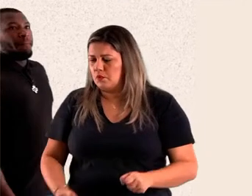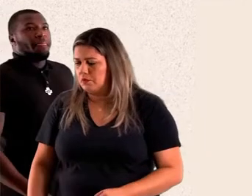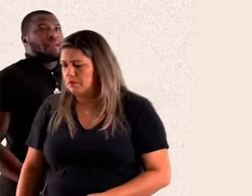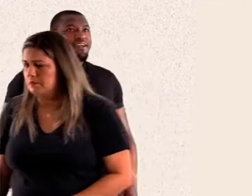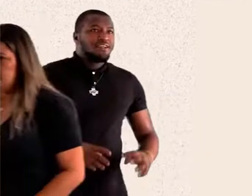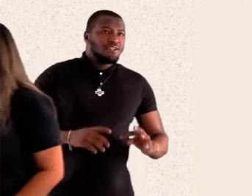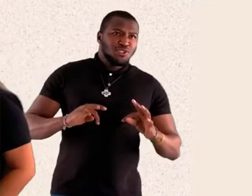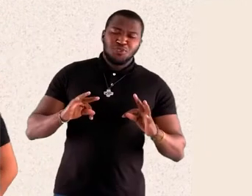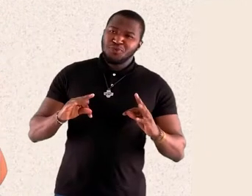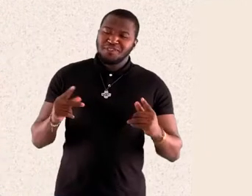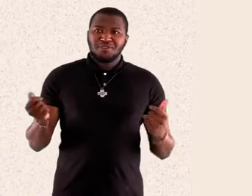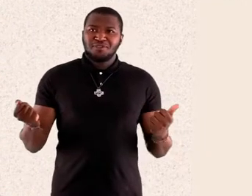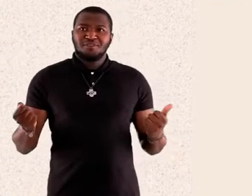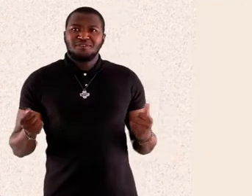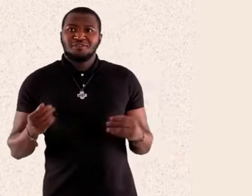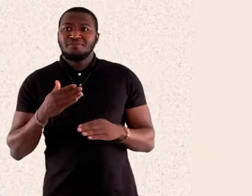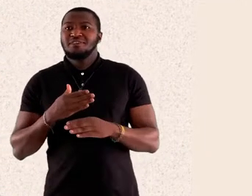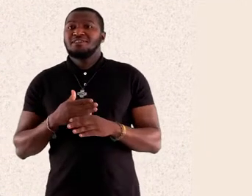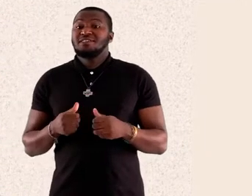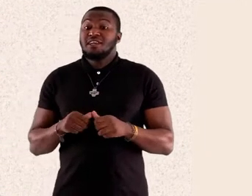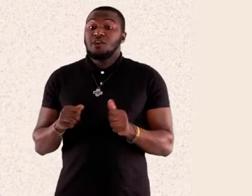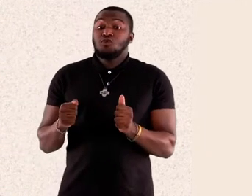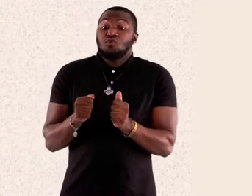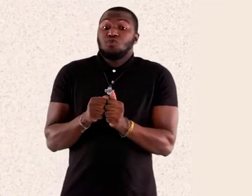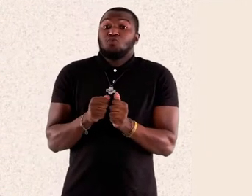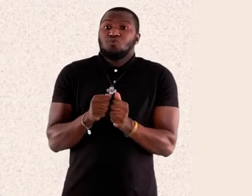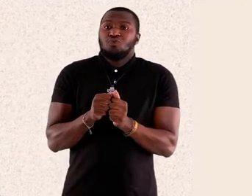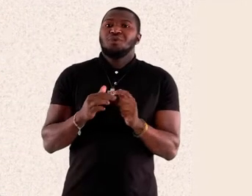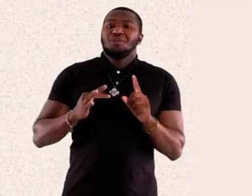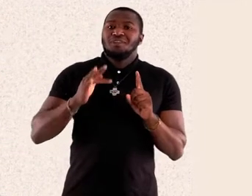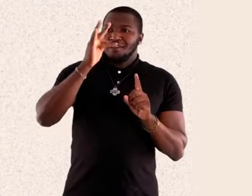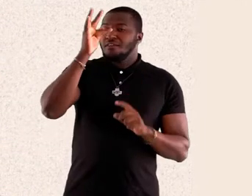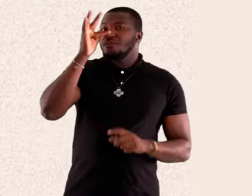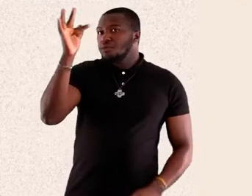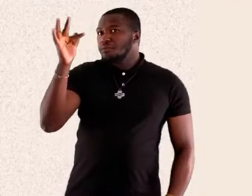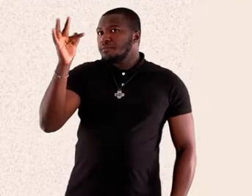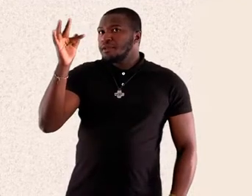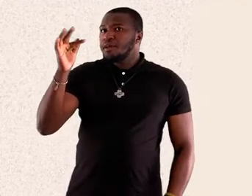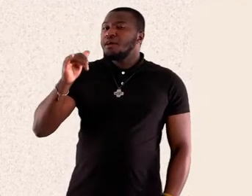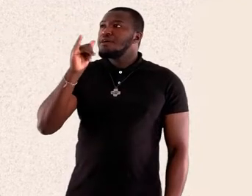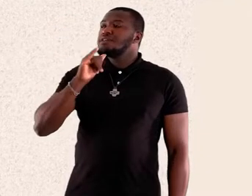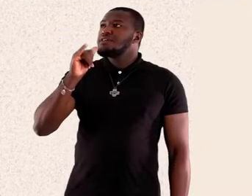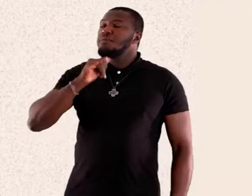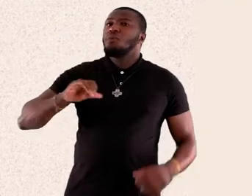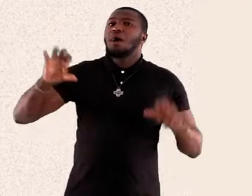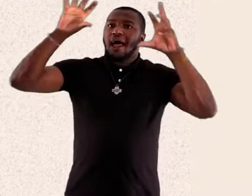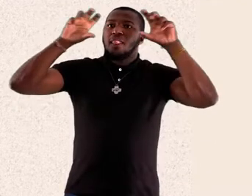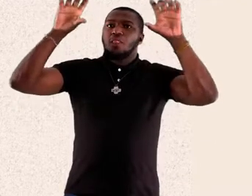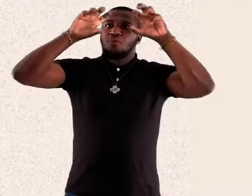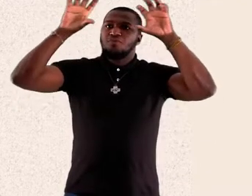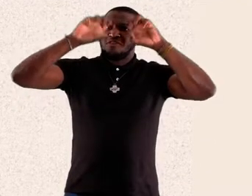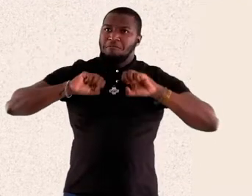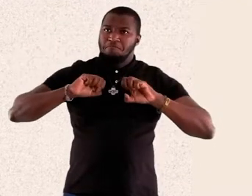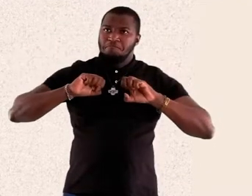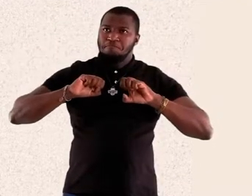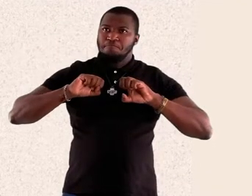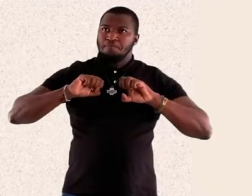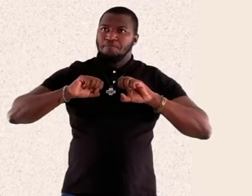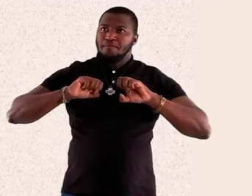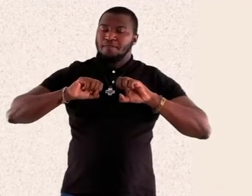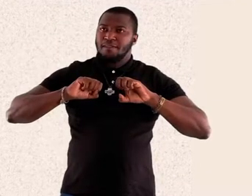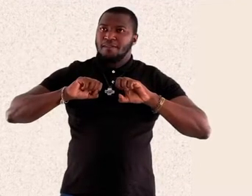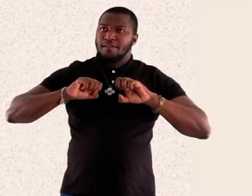essa flor e ele usa o exemplo da nuvem também é né